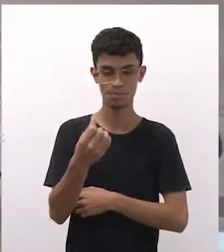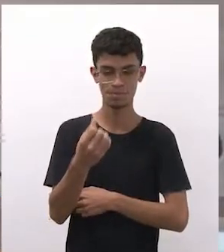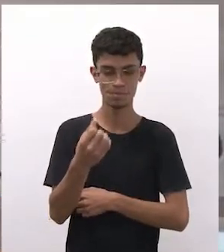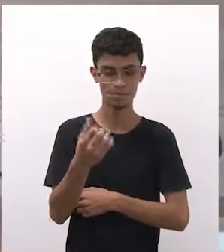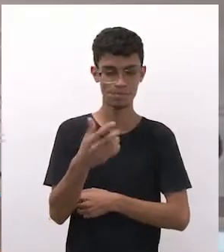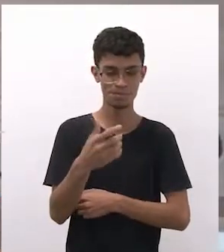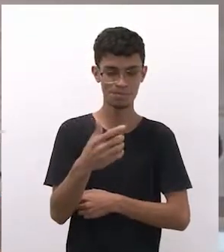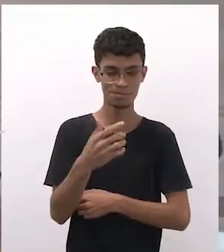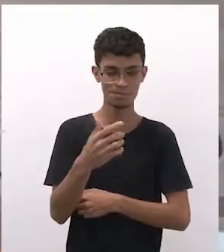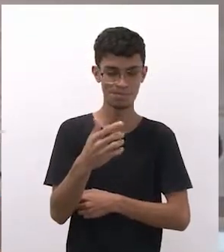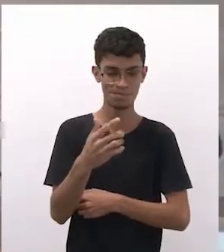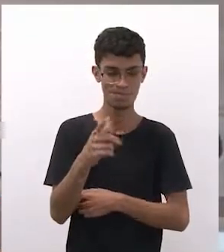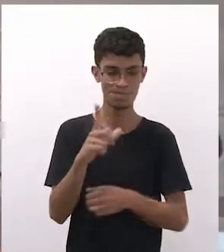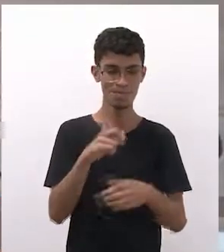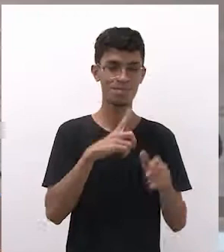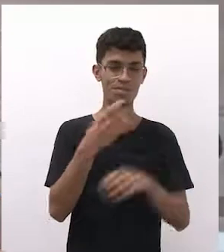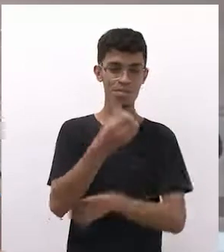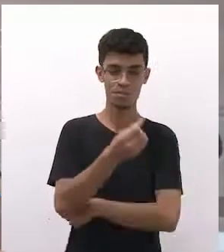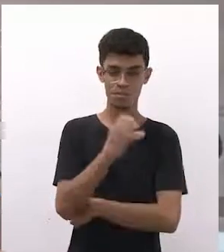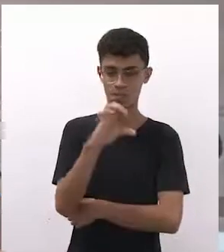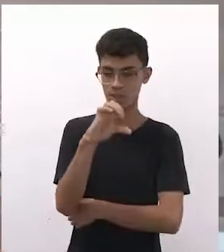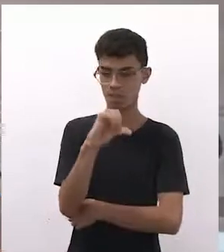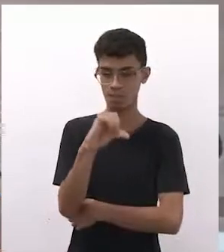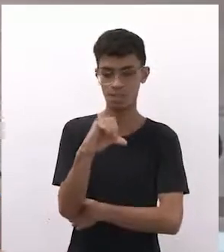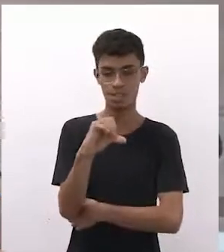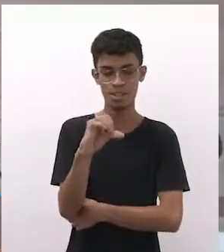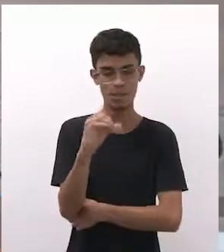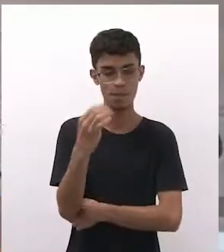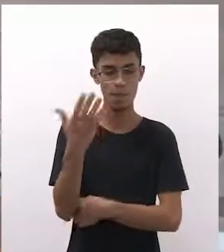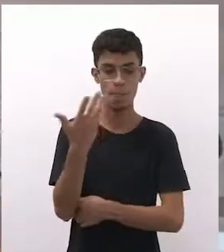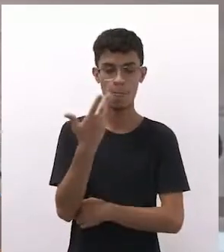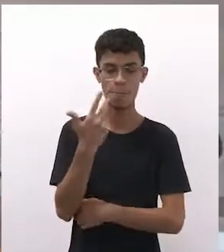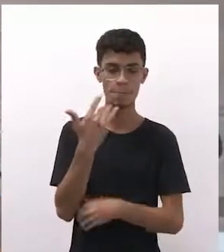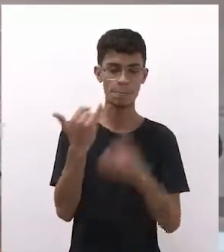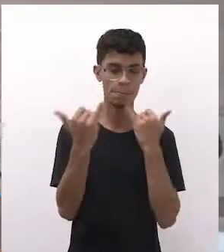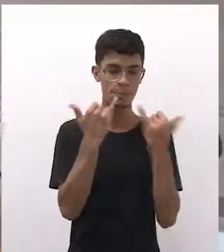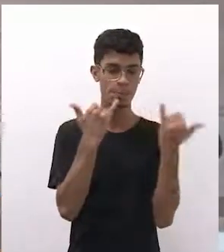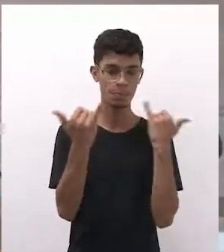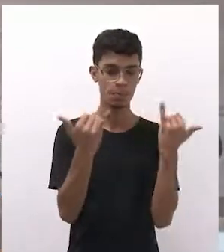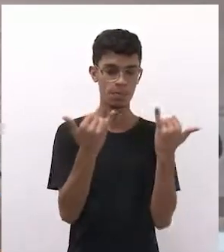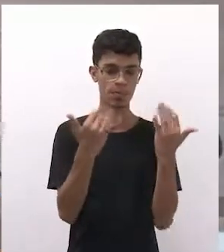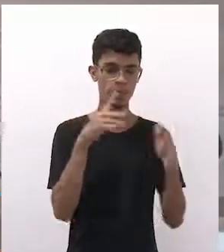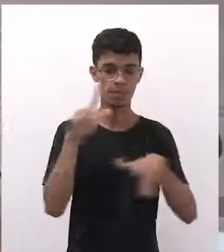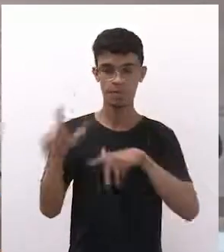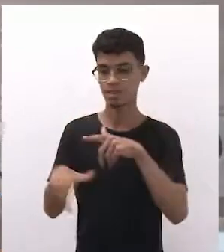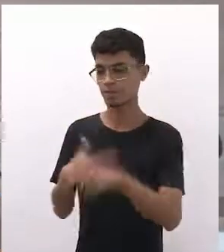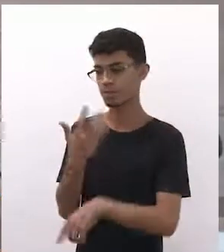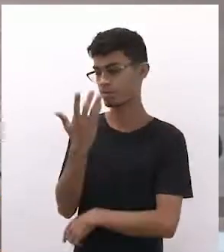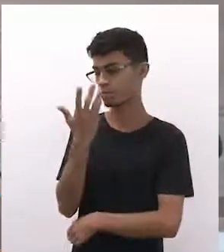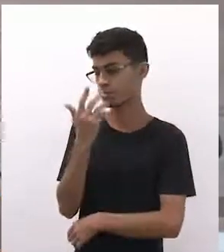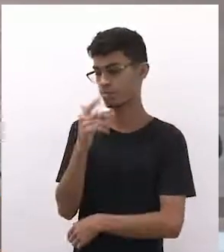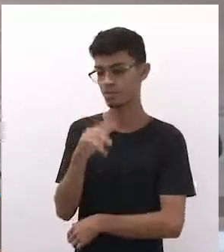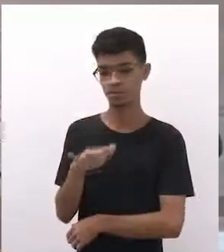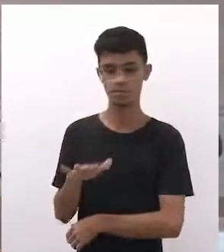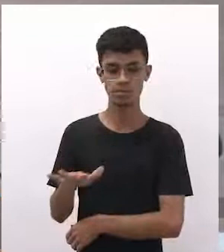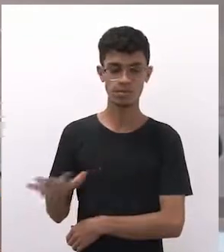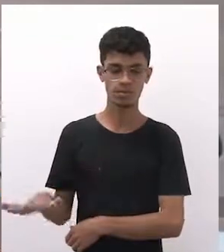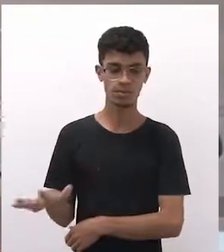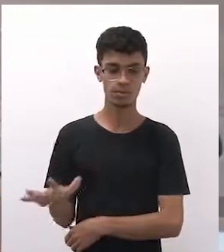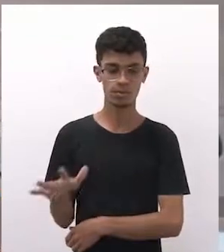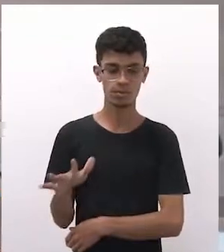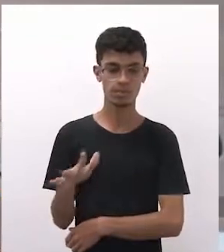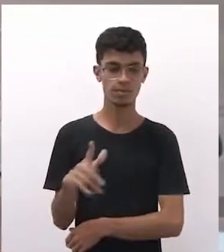teve uma redução em 69% dos casos de trabalho infantil. Isso